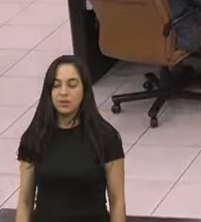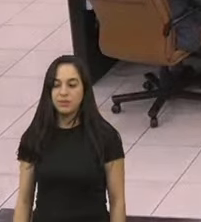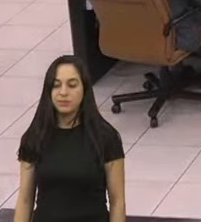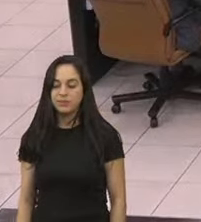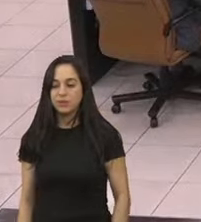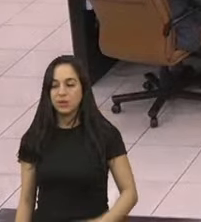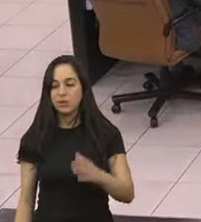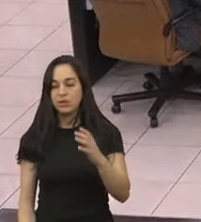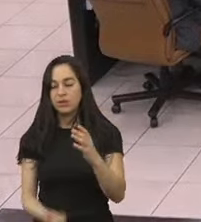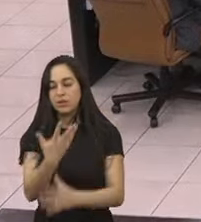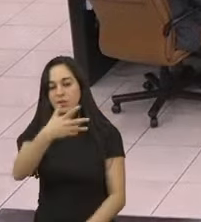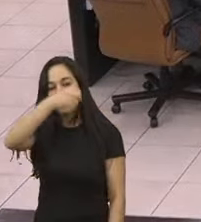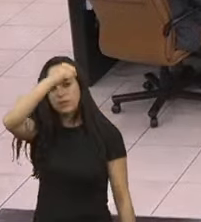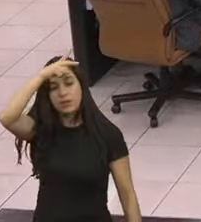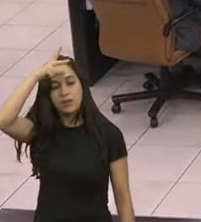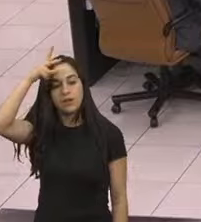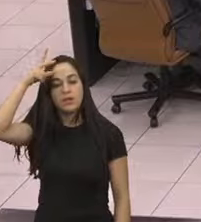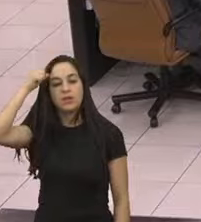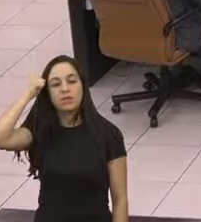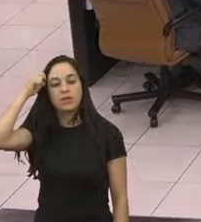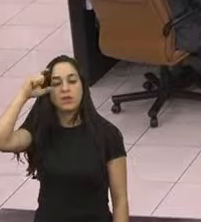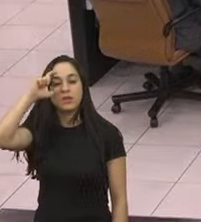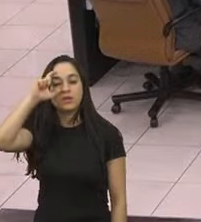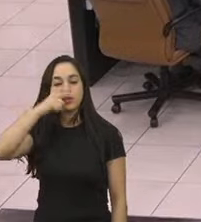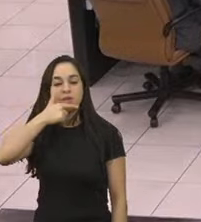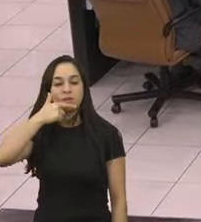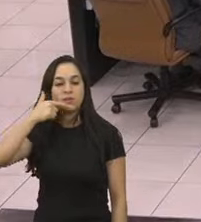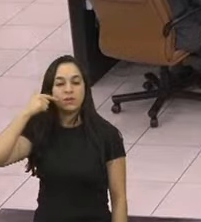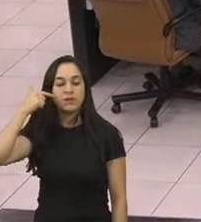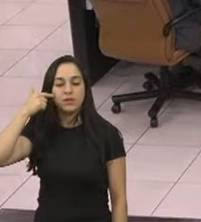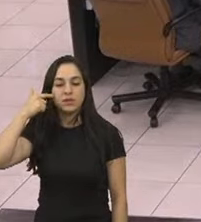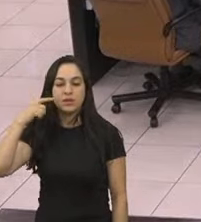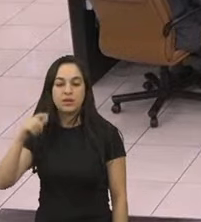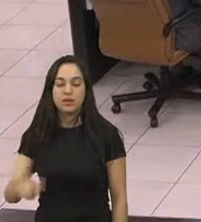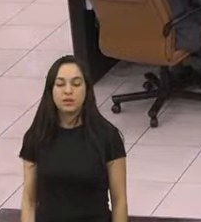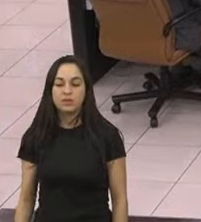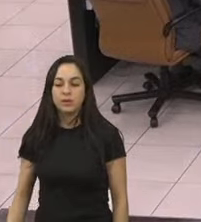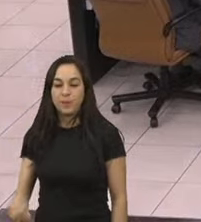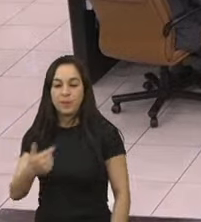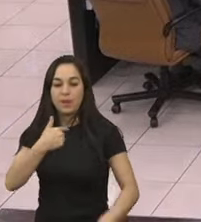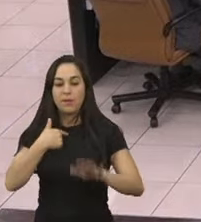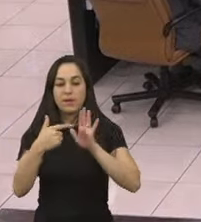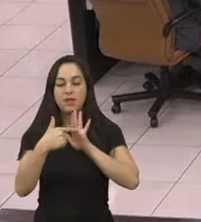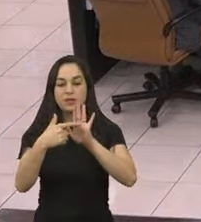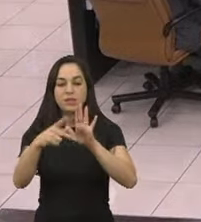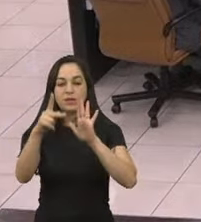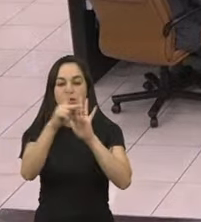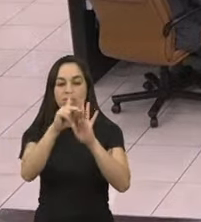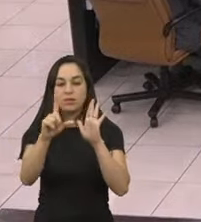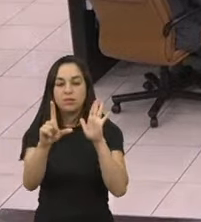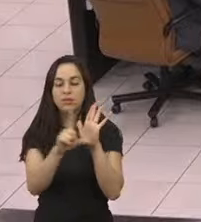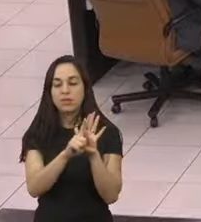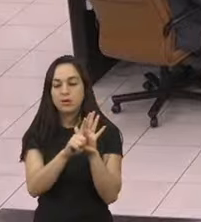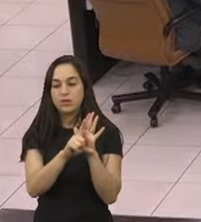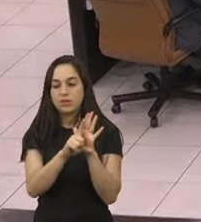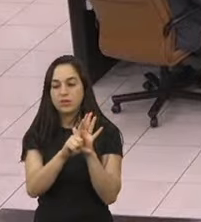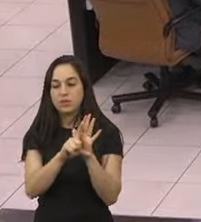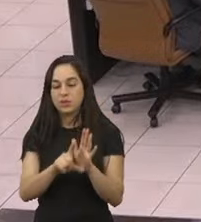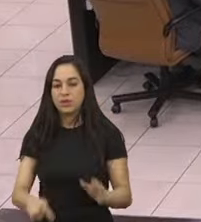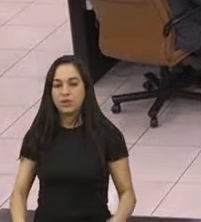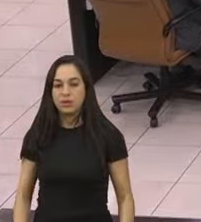Autoria, Prefeito Municipal Celso Florencio de Souza. Apresentação do projeto.